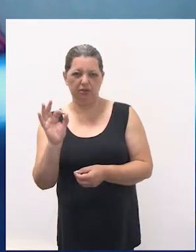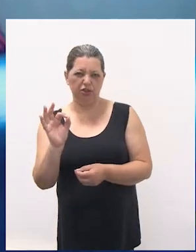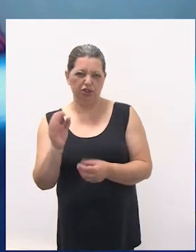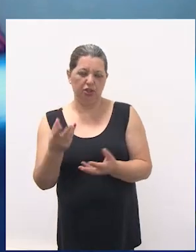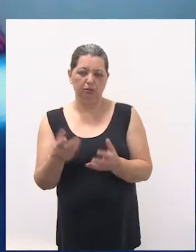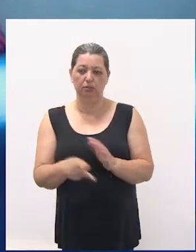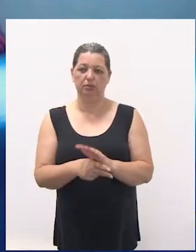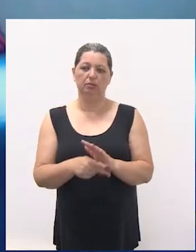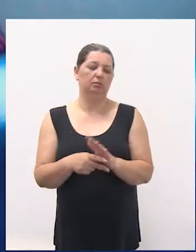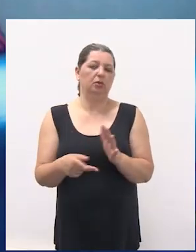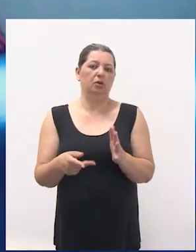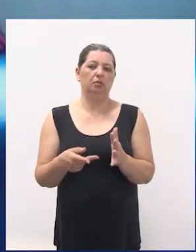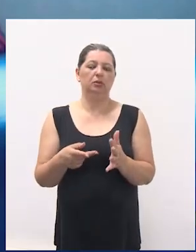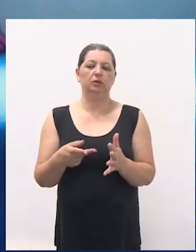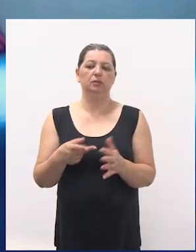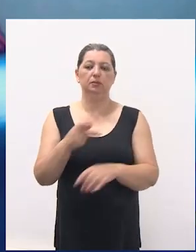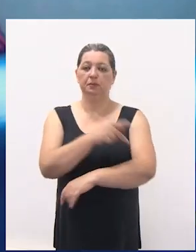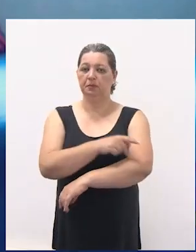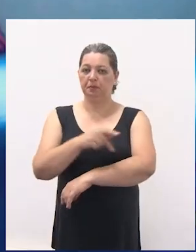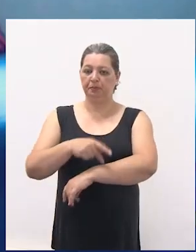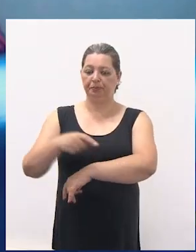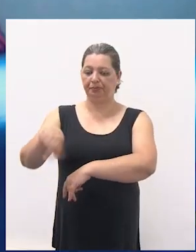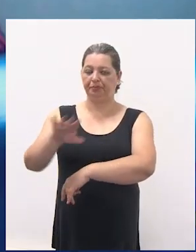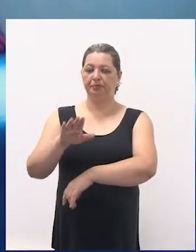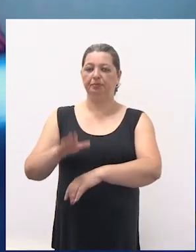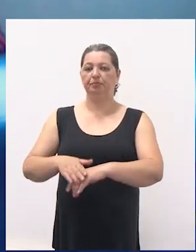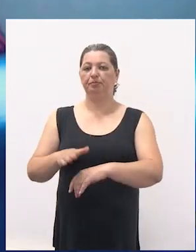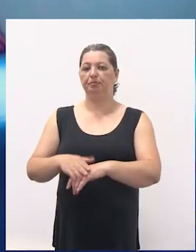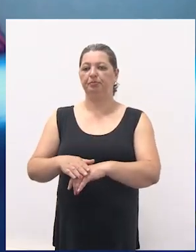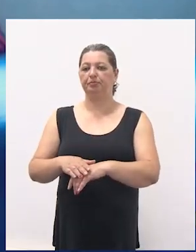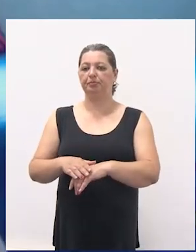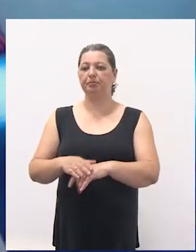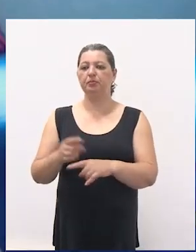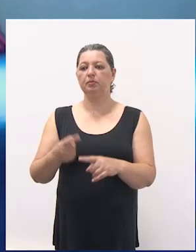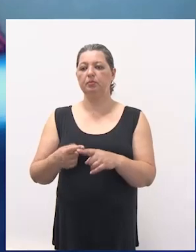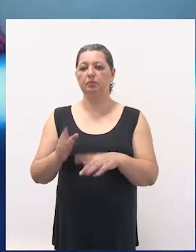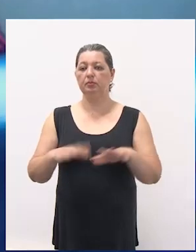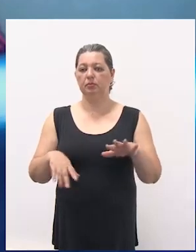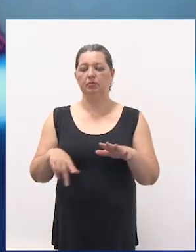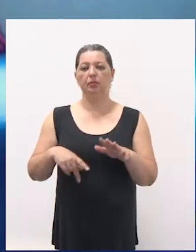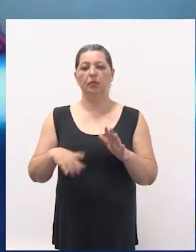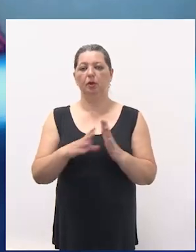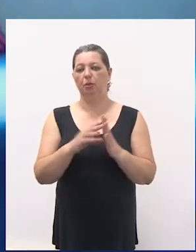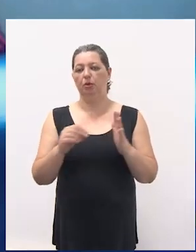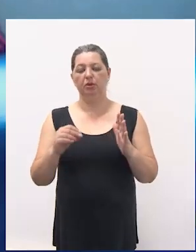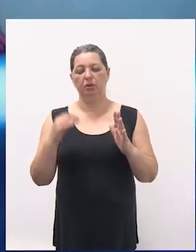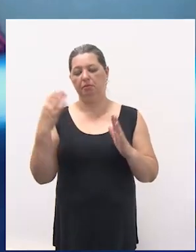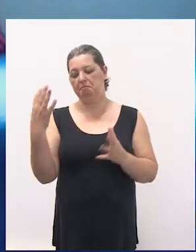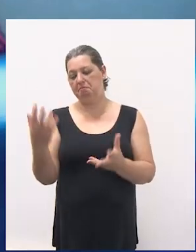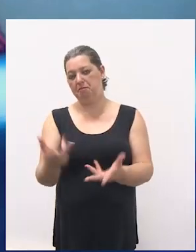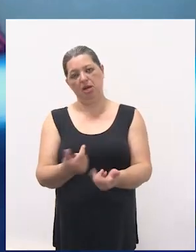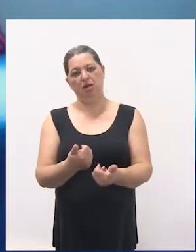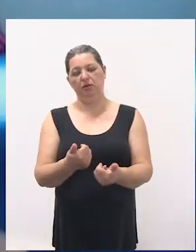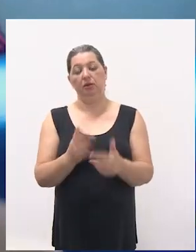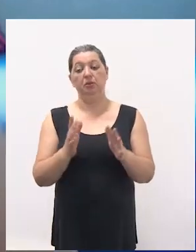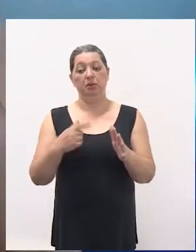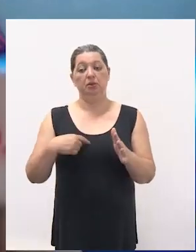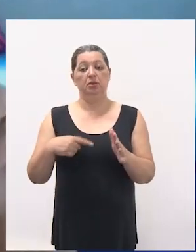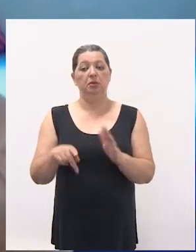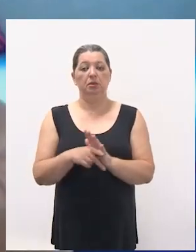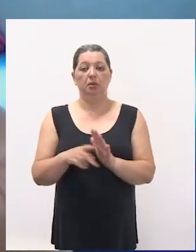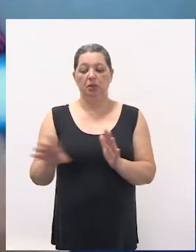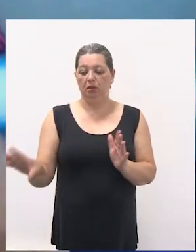ficha pedagógica para eles fazerem. Por quê? Porque cada um, você pode ter um modelo maravilhoso, e aí você puxa